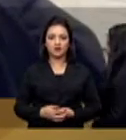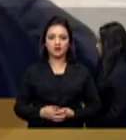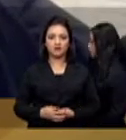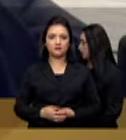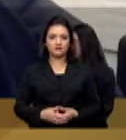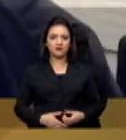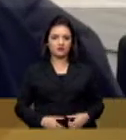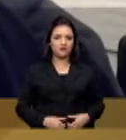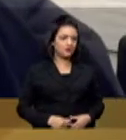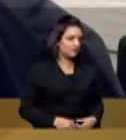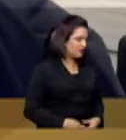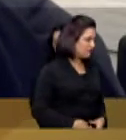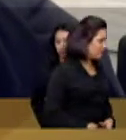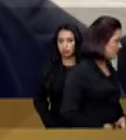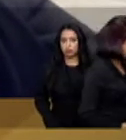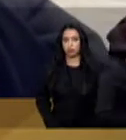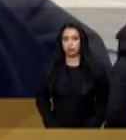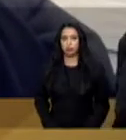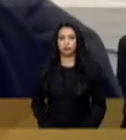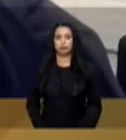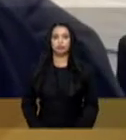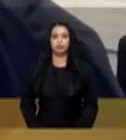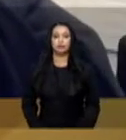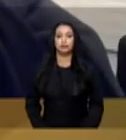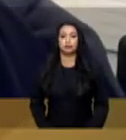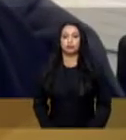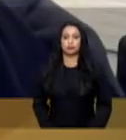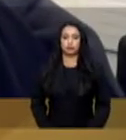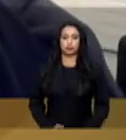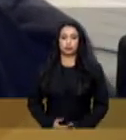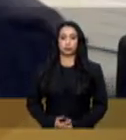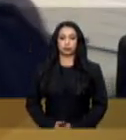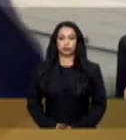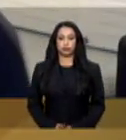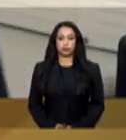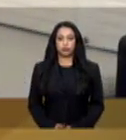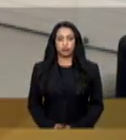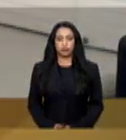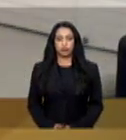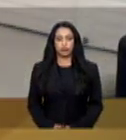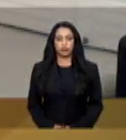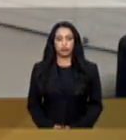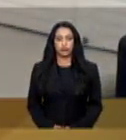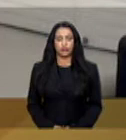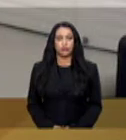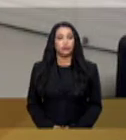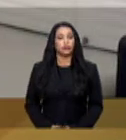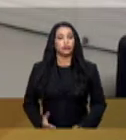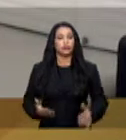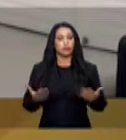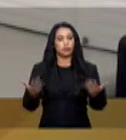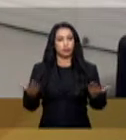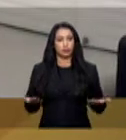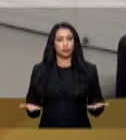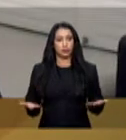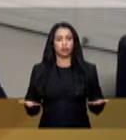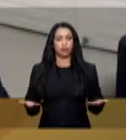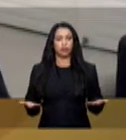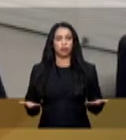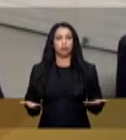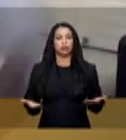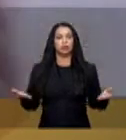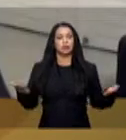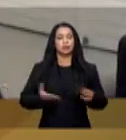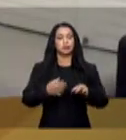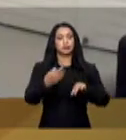ministro José Levi, Vossa Excelência falará também? Não, então está bem. Então, ministro Luiz